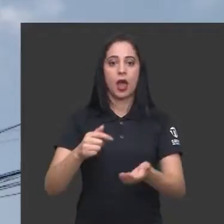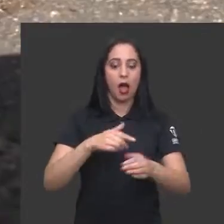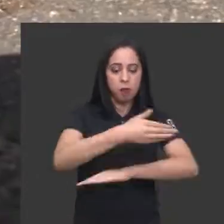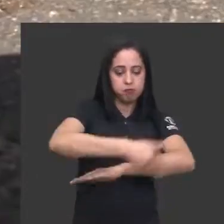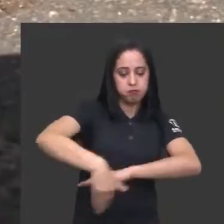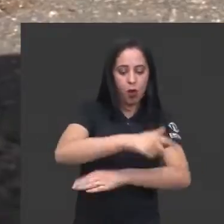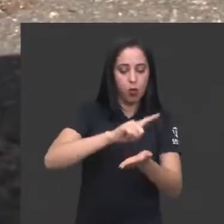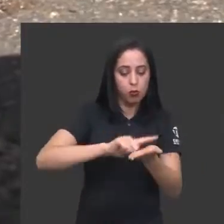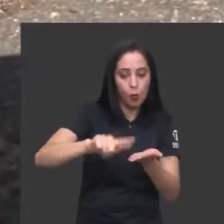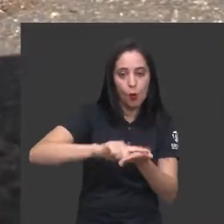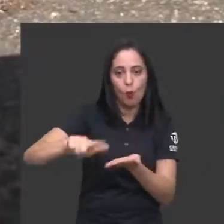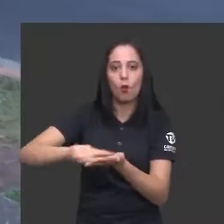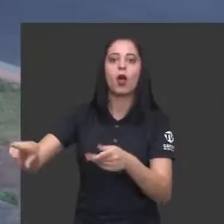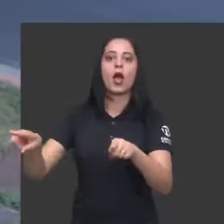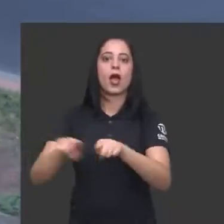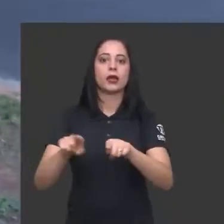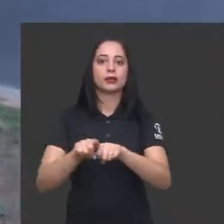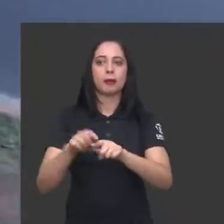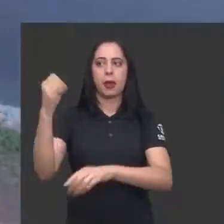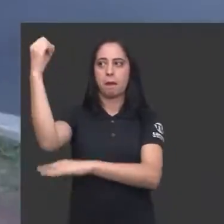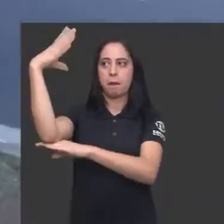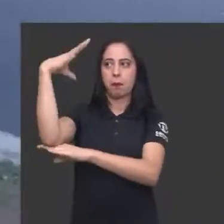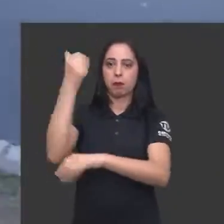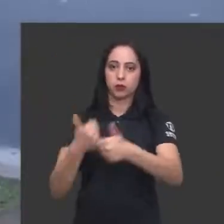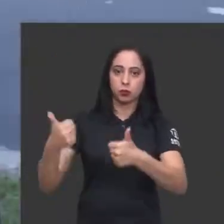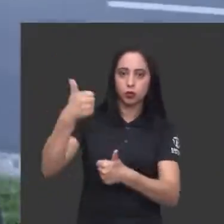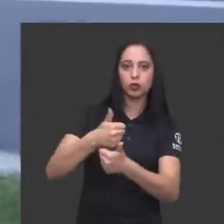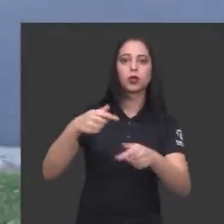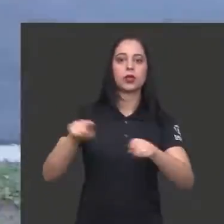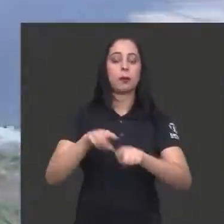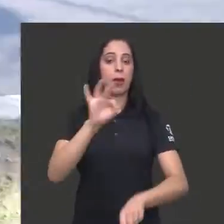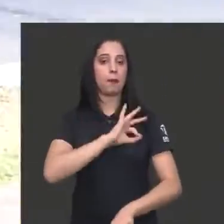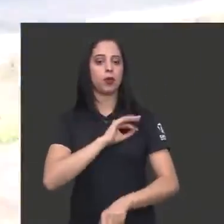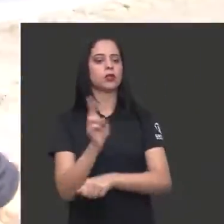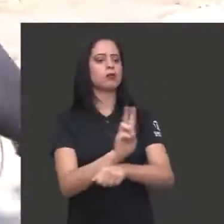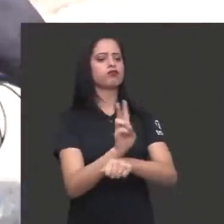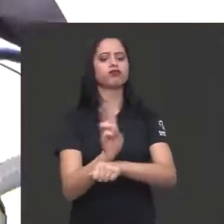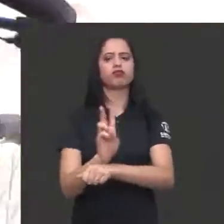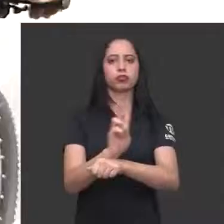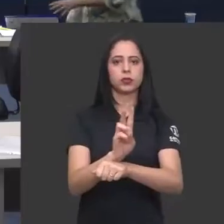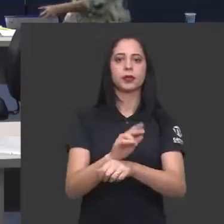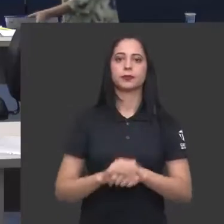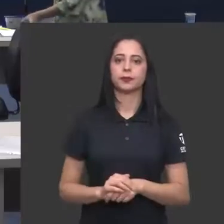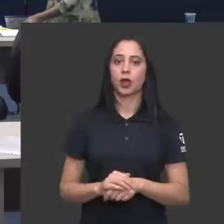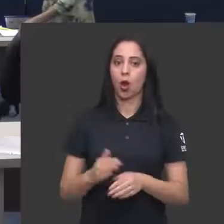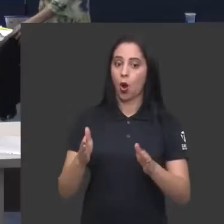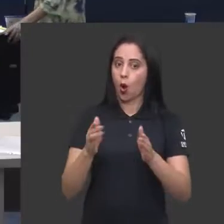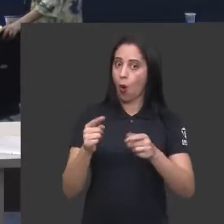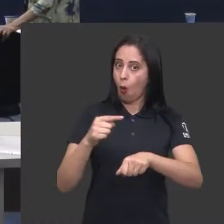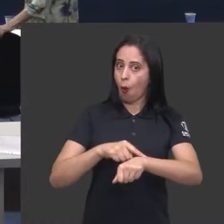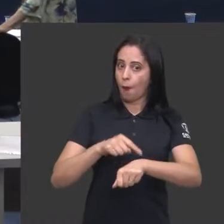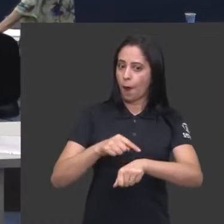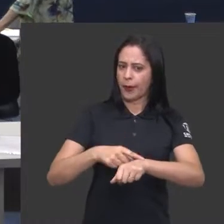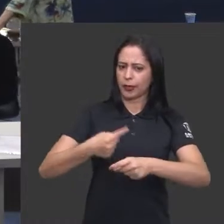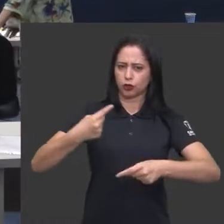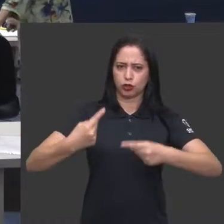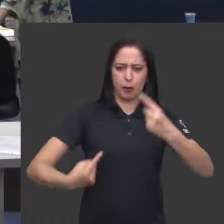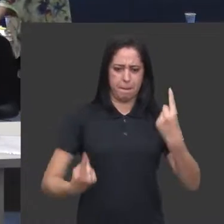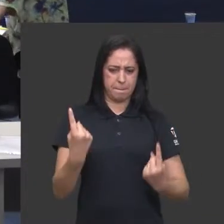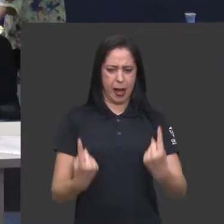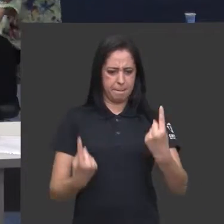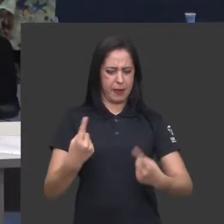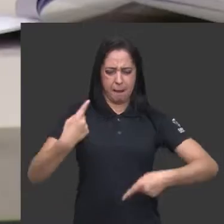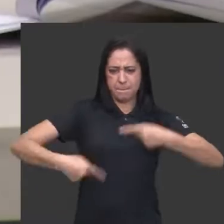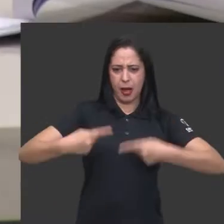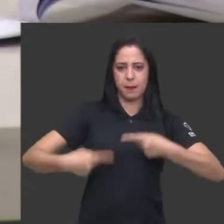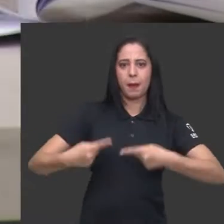lâmpada, limpeza de ruas e rondas policiais para maior segurança da população. Já o Pinga Fogo foi marcado por